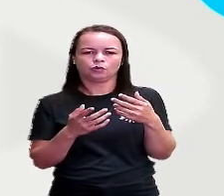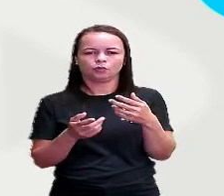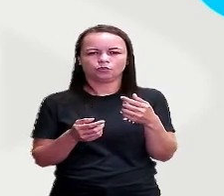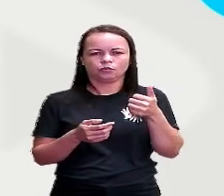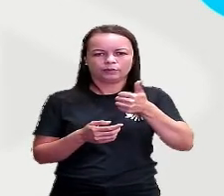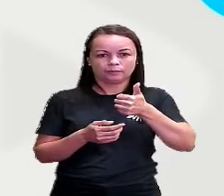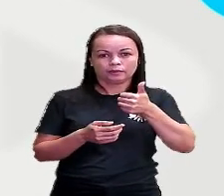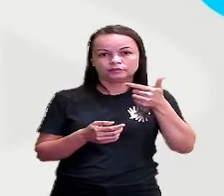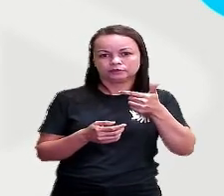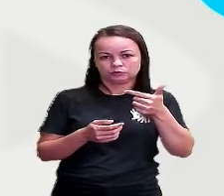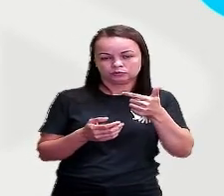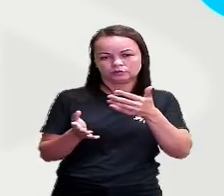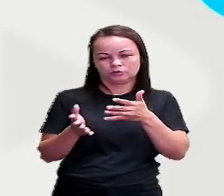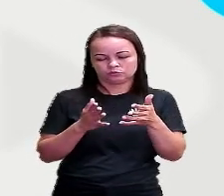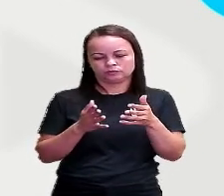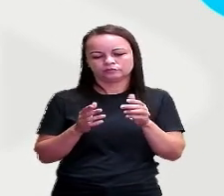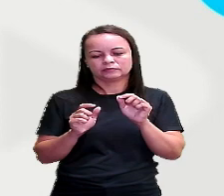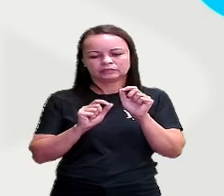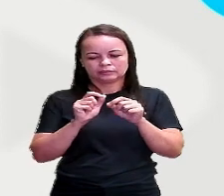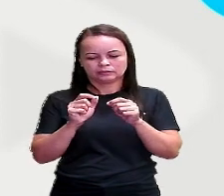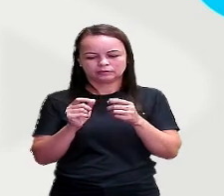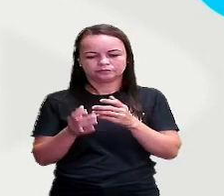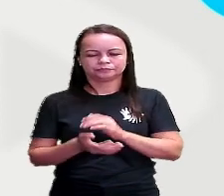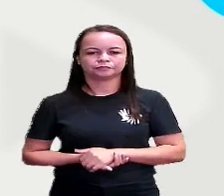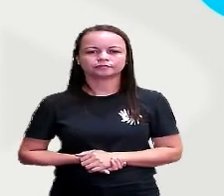se é penúltima, vai ser paroxítona.